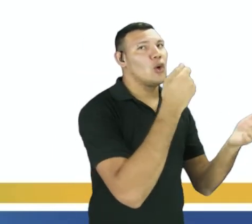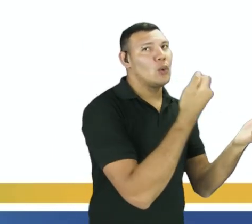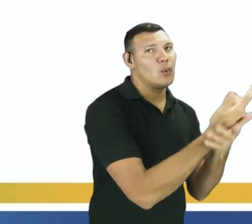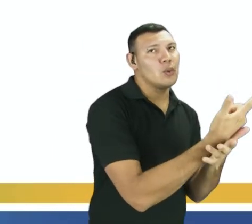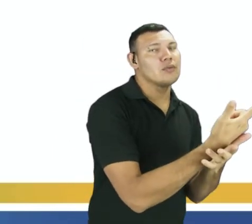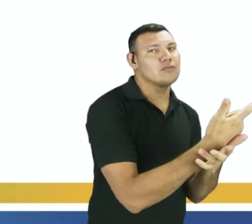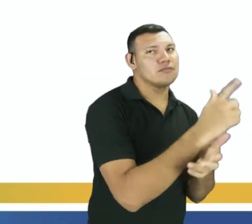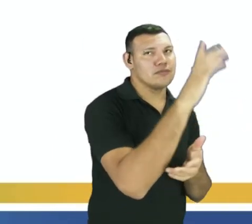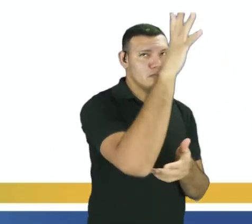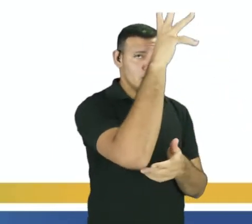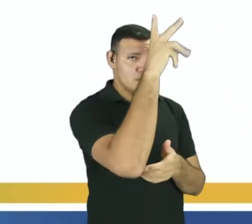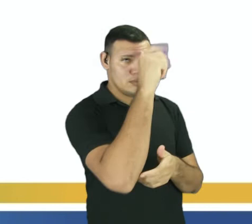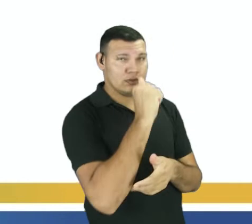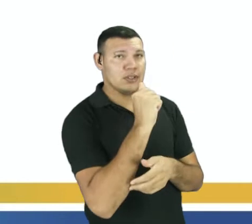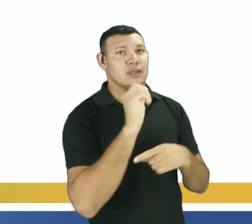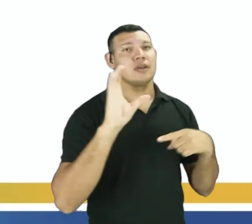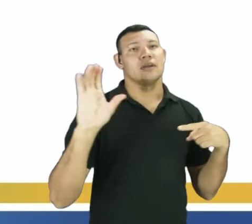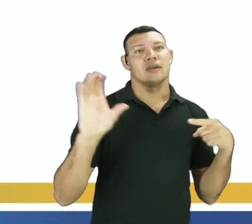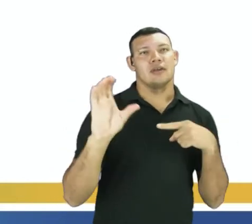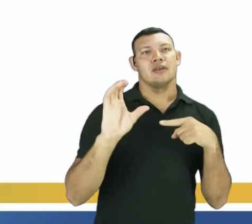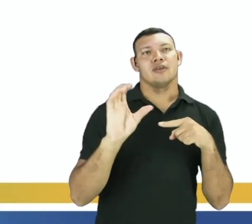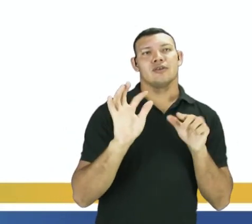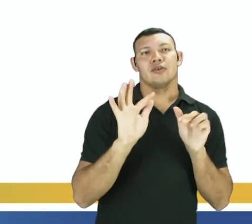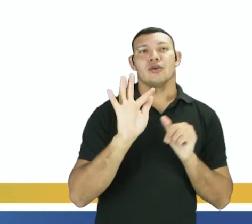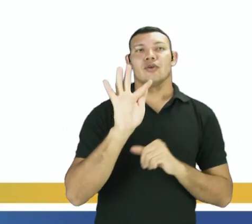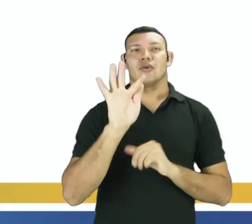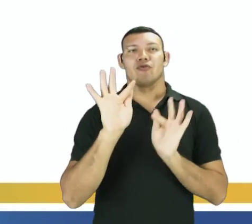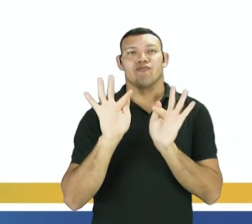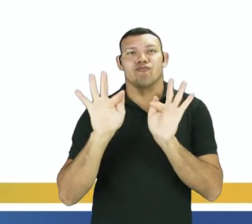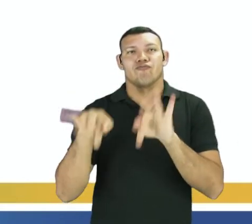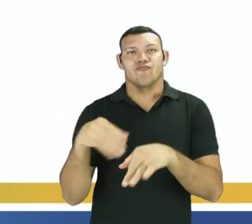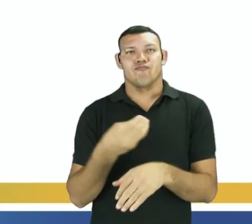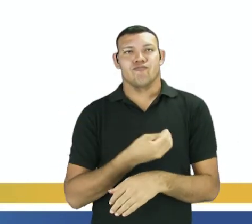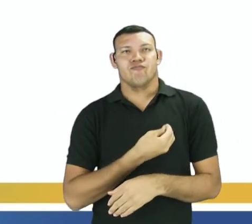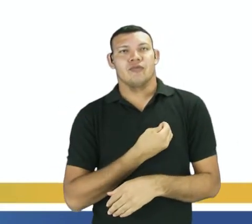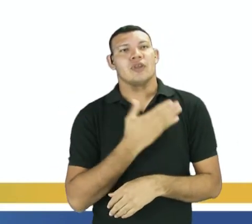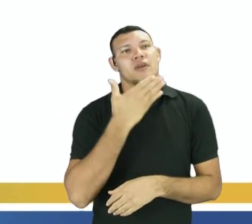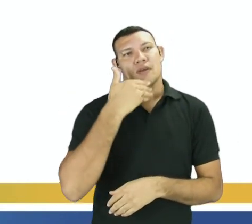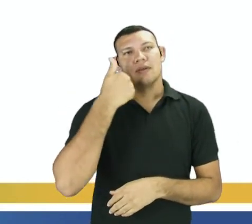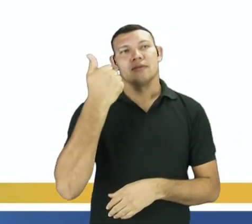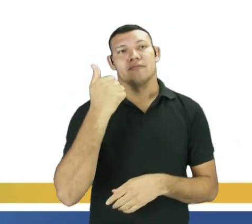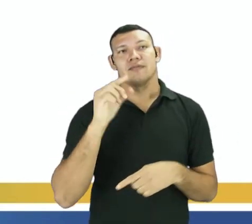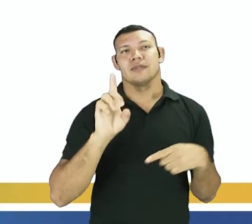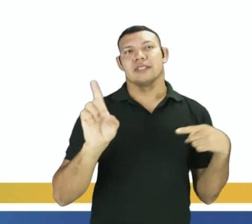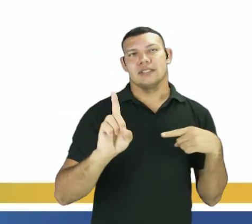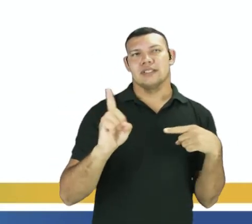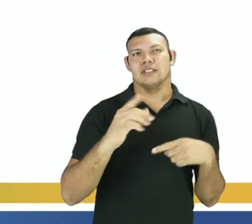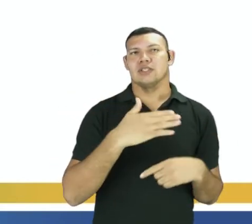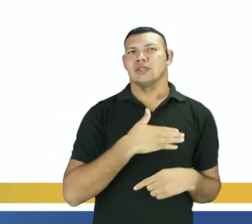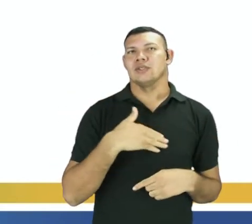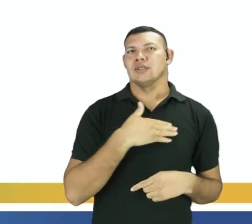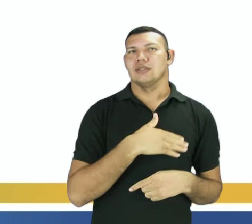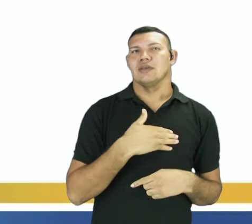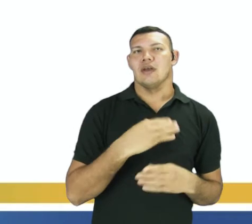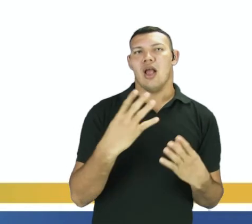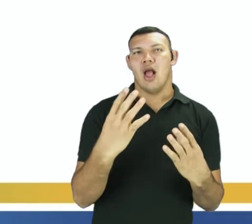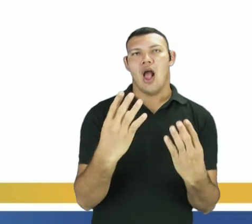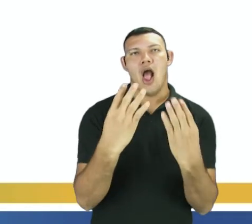soy bonito, pero Juan es más. Si voy al mercado, te traigo unas